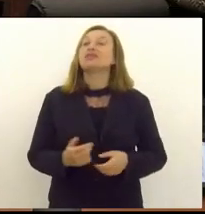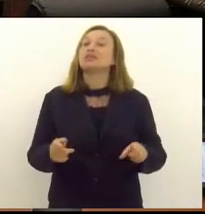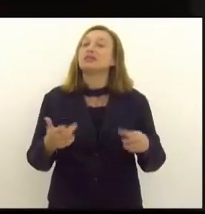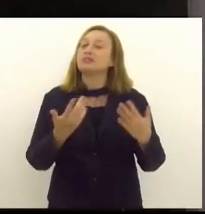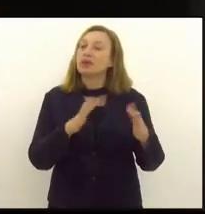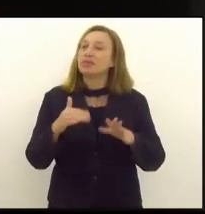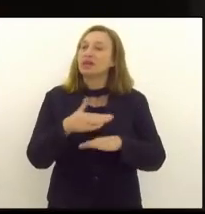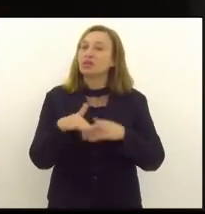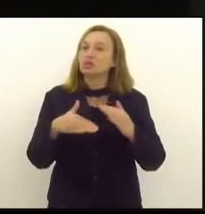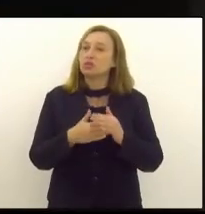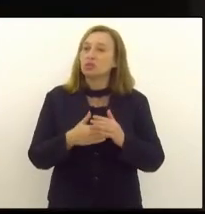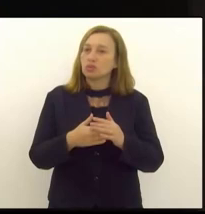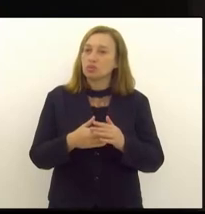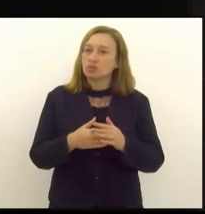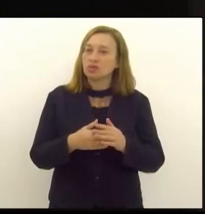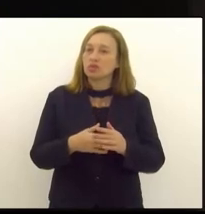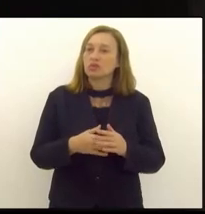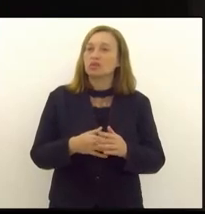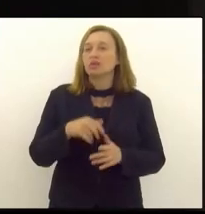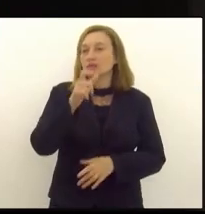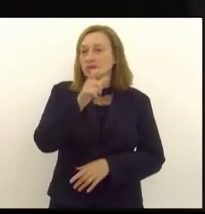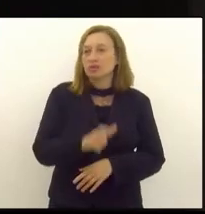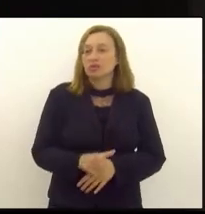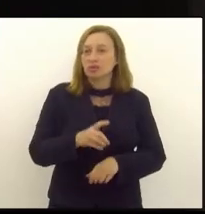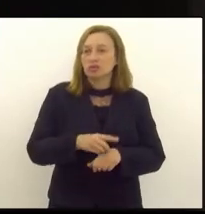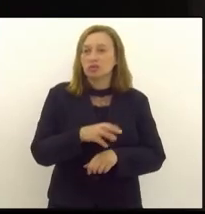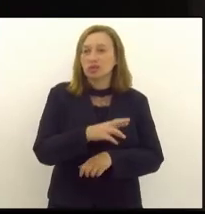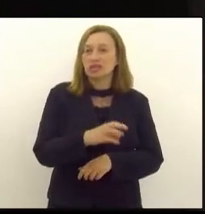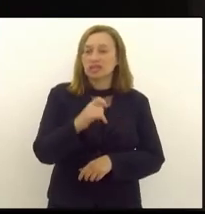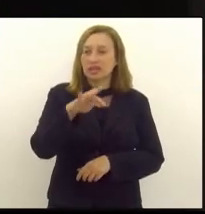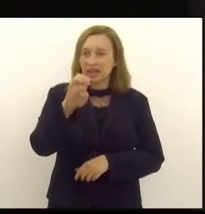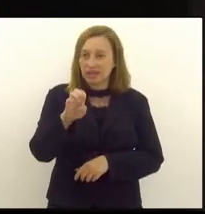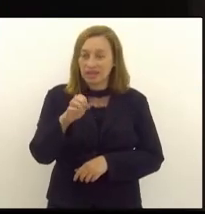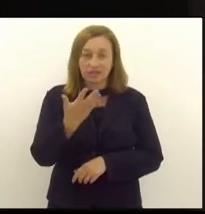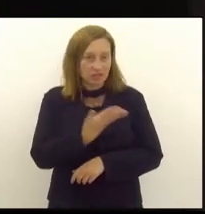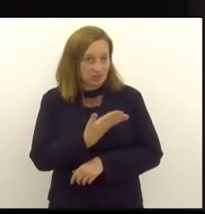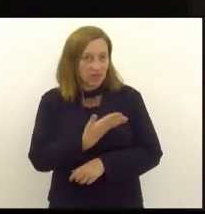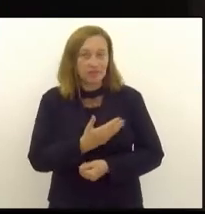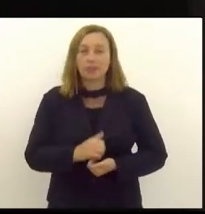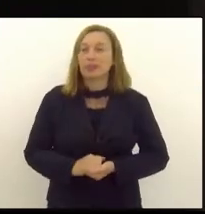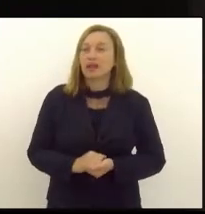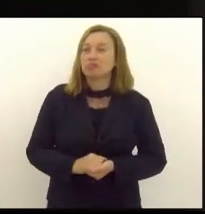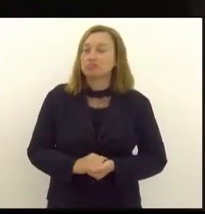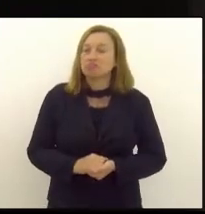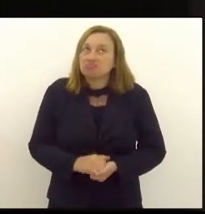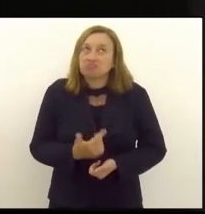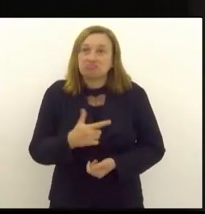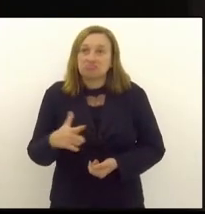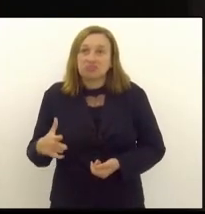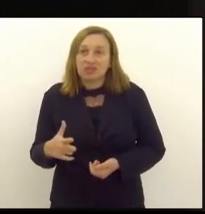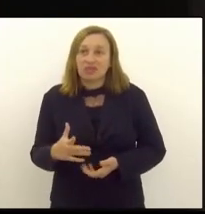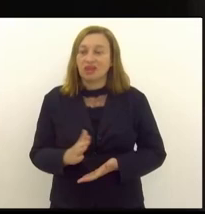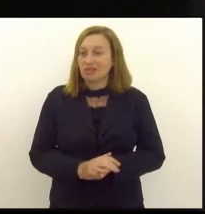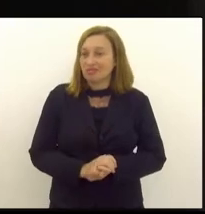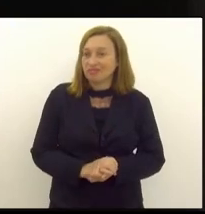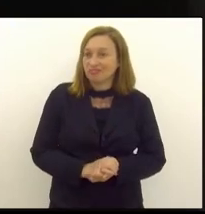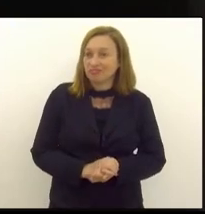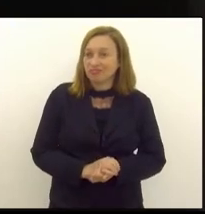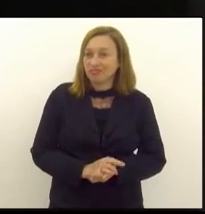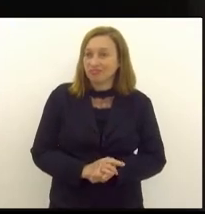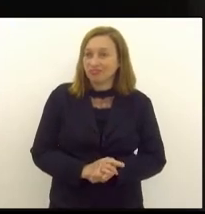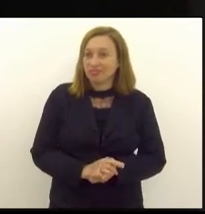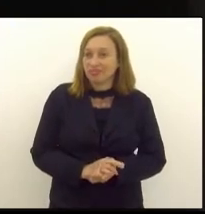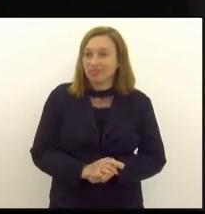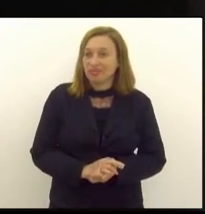a todos aqui na pessoa da doutora Sirlene, da nossa amiga doutora Sirlene. Eu não tenho assim, a eloquência dos